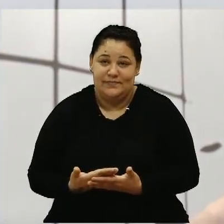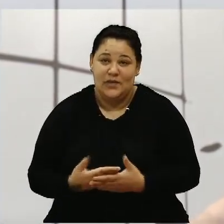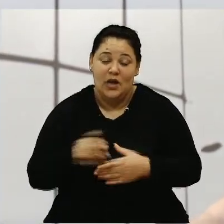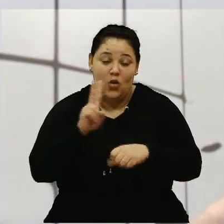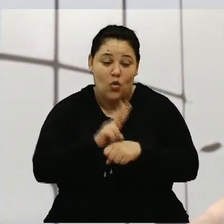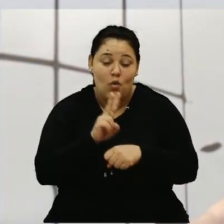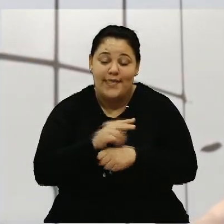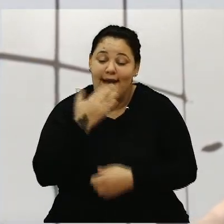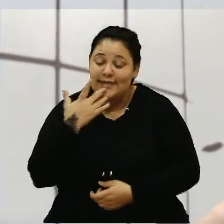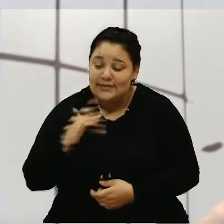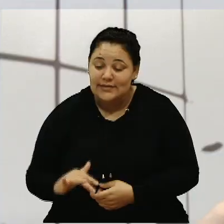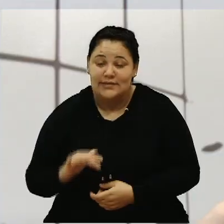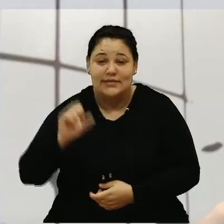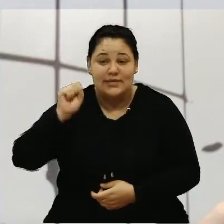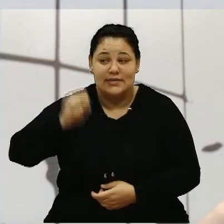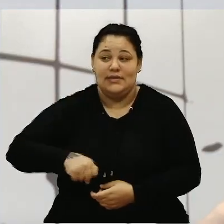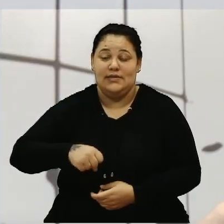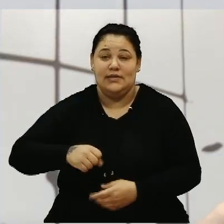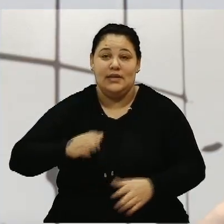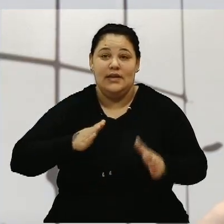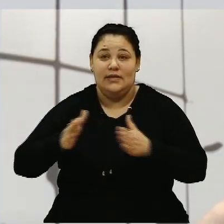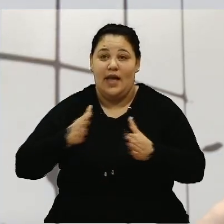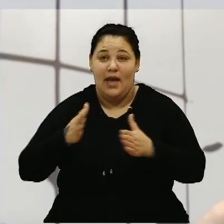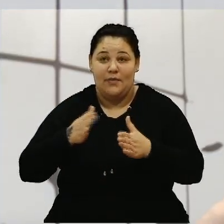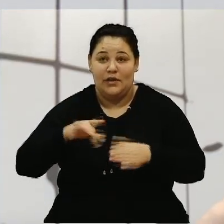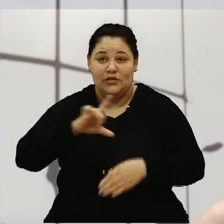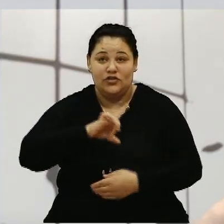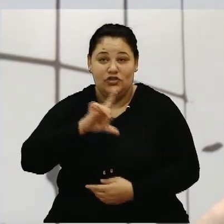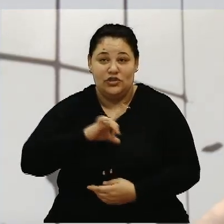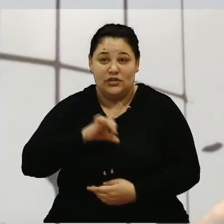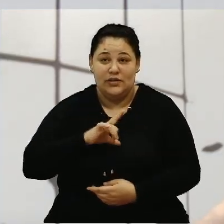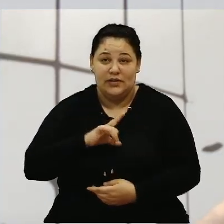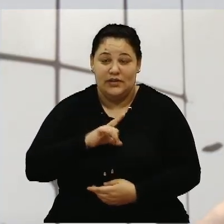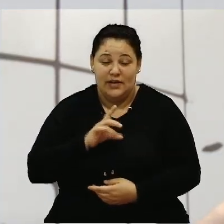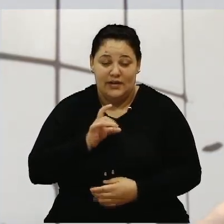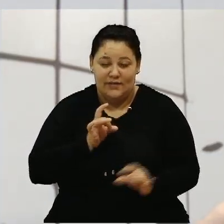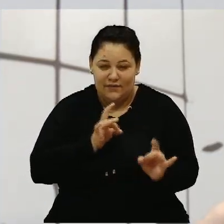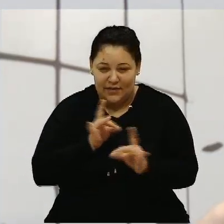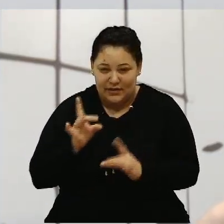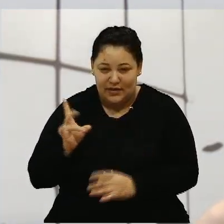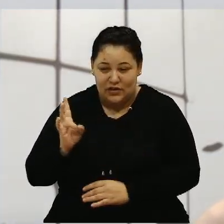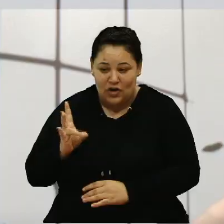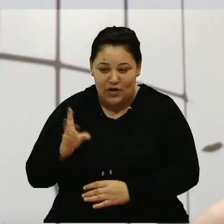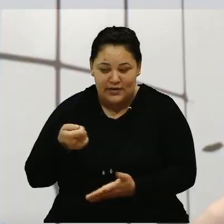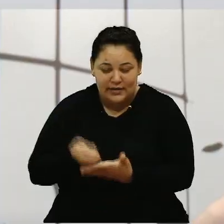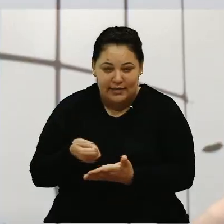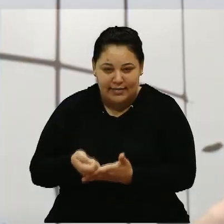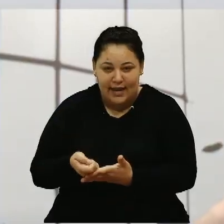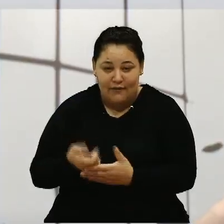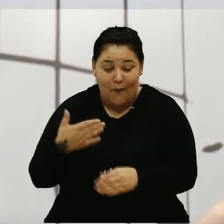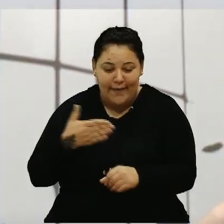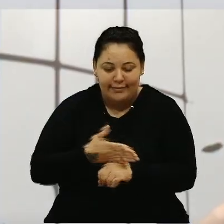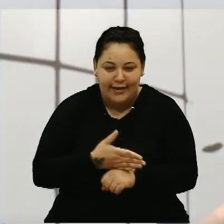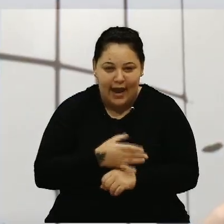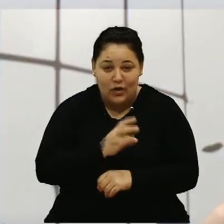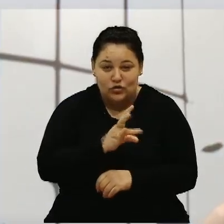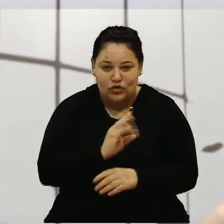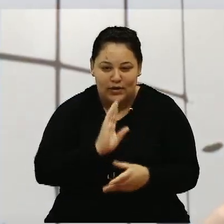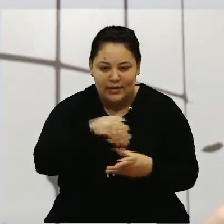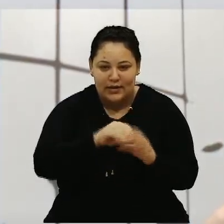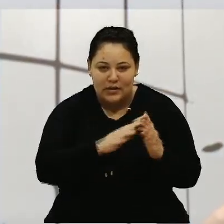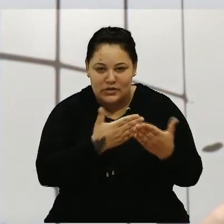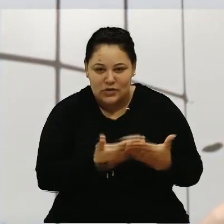nossas crianças. Na época, nós tínhamos traficantes, né, que tentavam levar drogas para dentro das escolas,